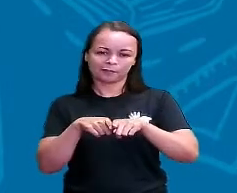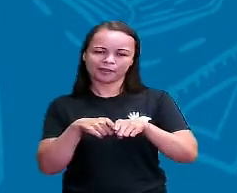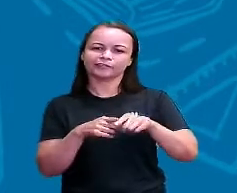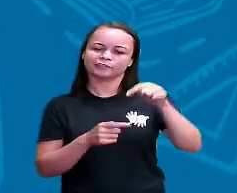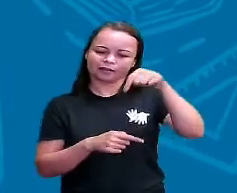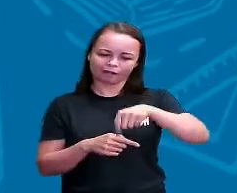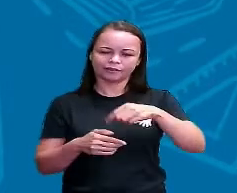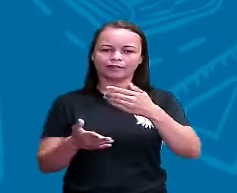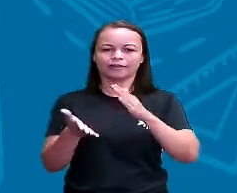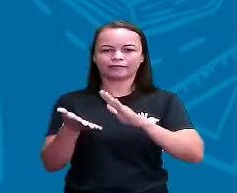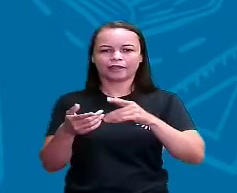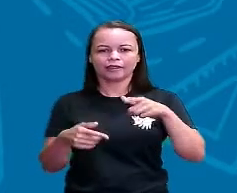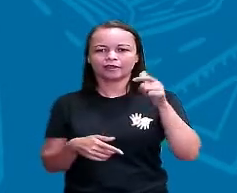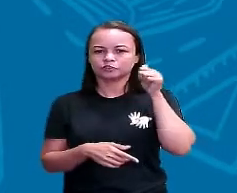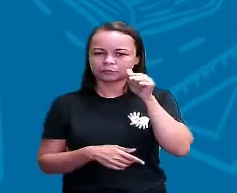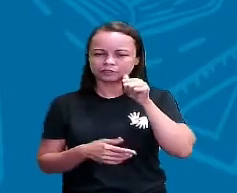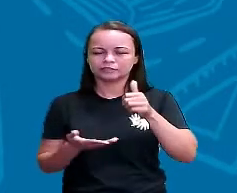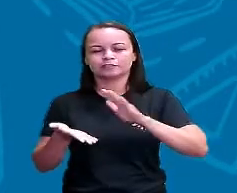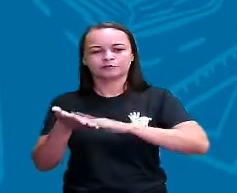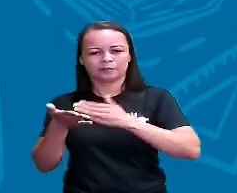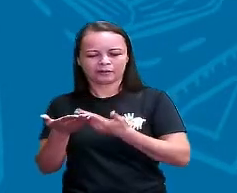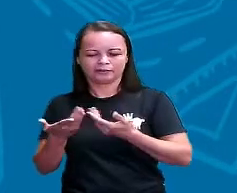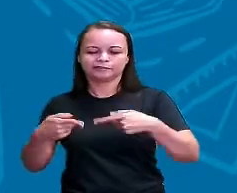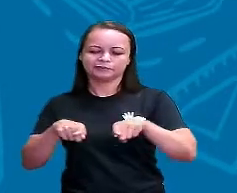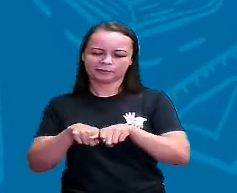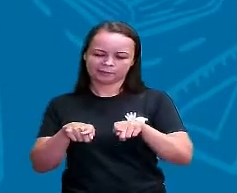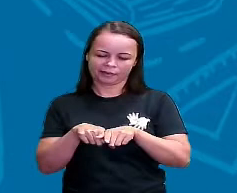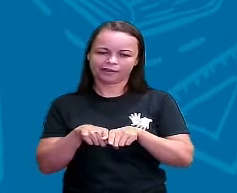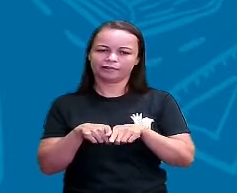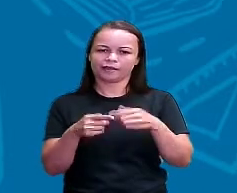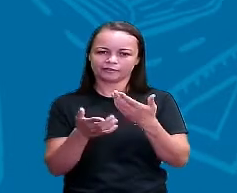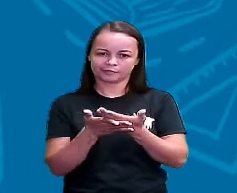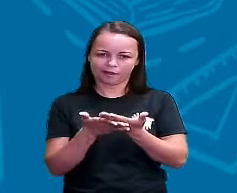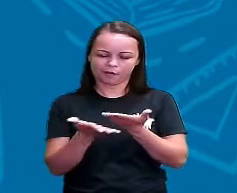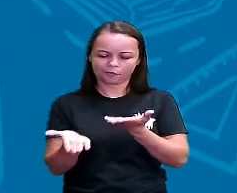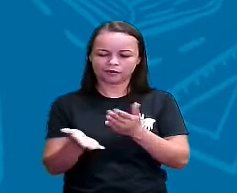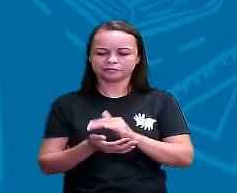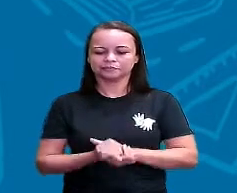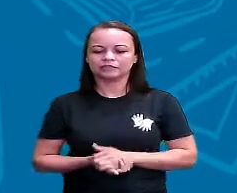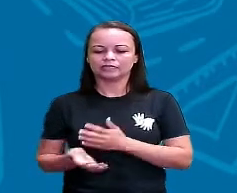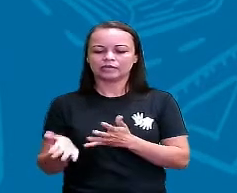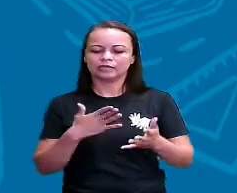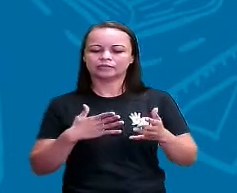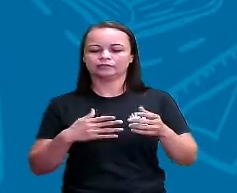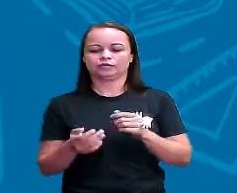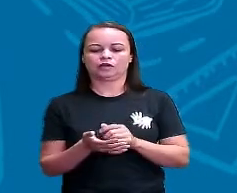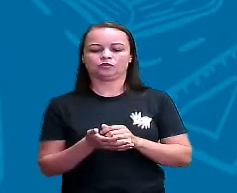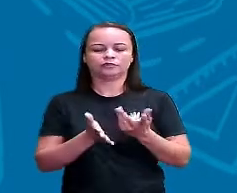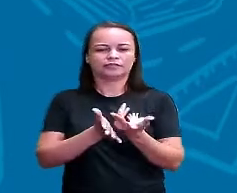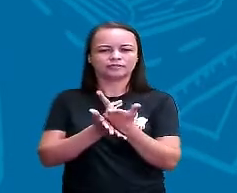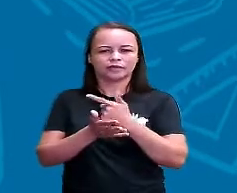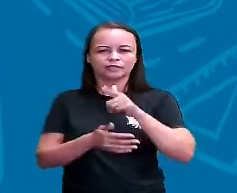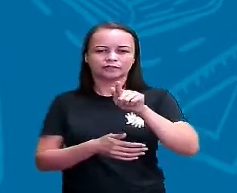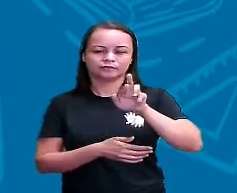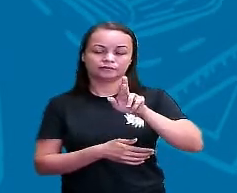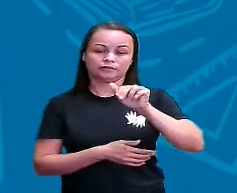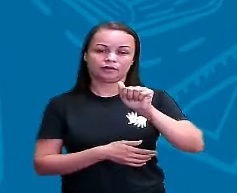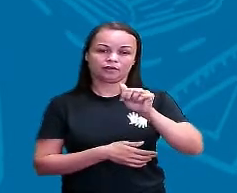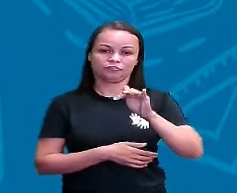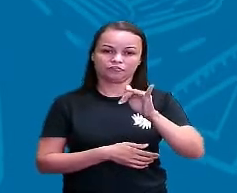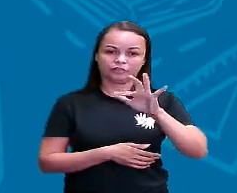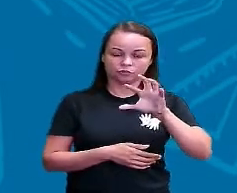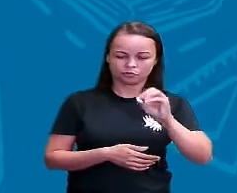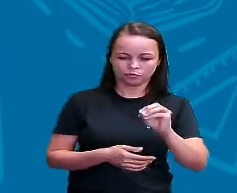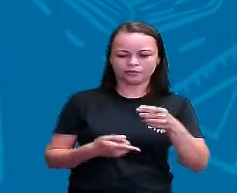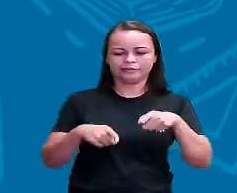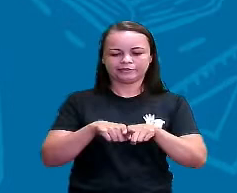aulas. Temos o design gráfico, anestesiologista. Então, são profissões que pouco a gente vê, mas